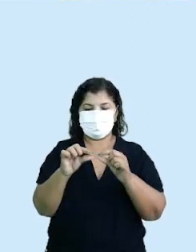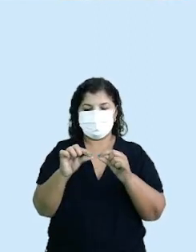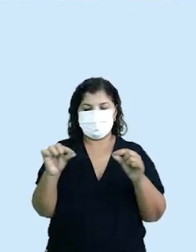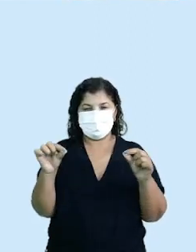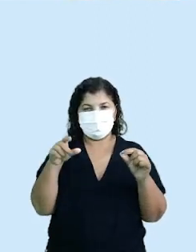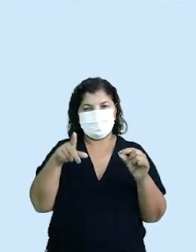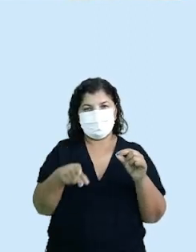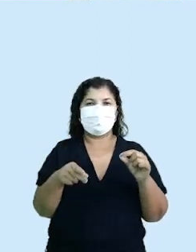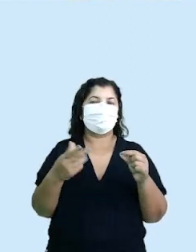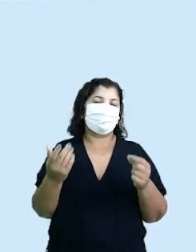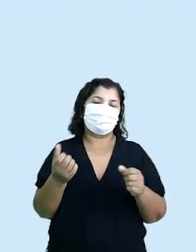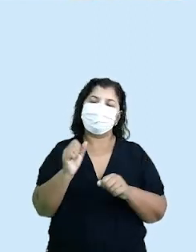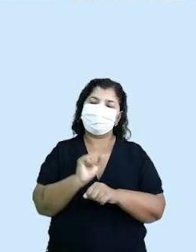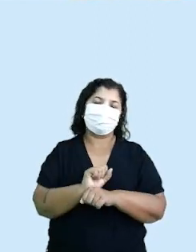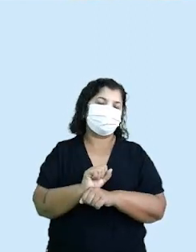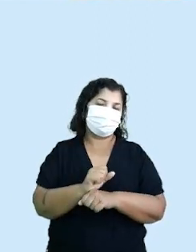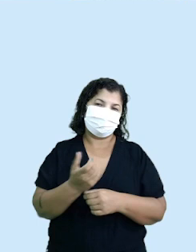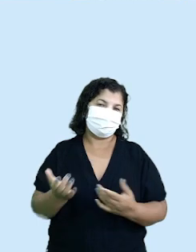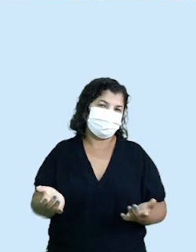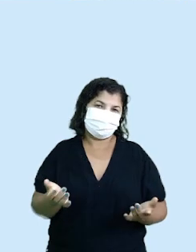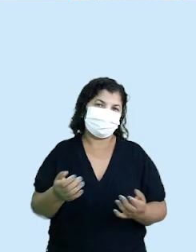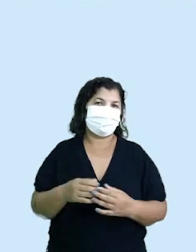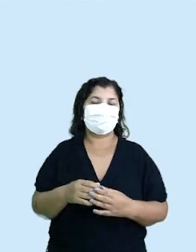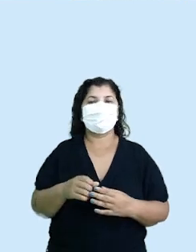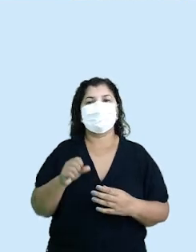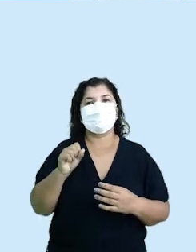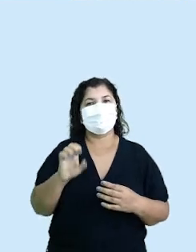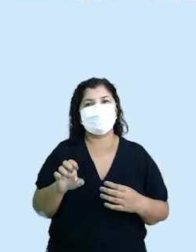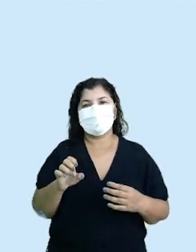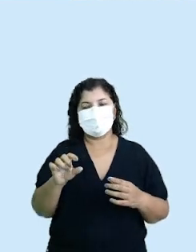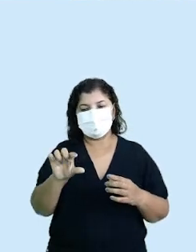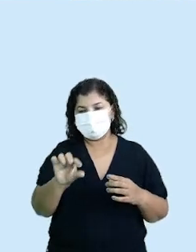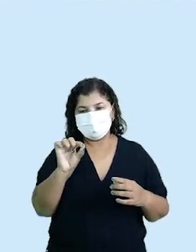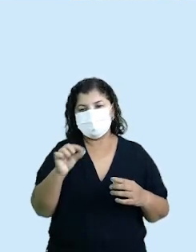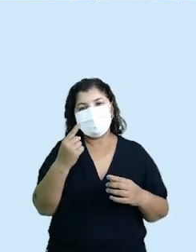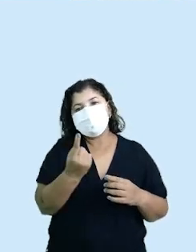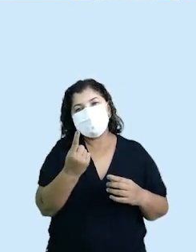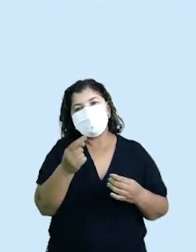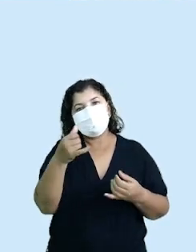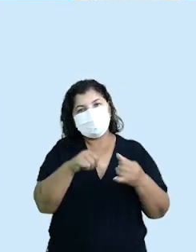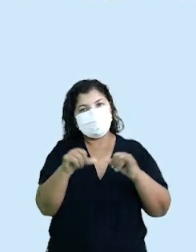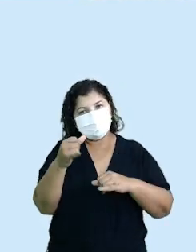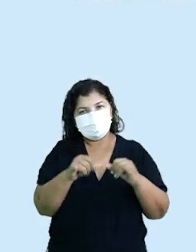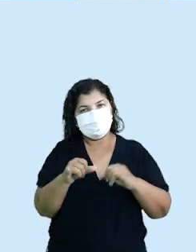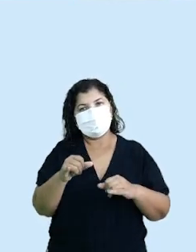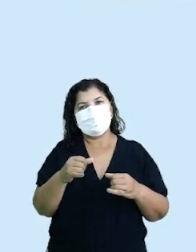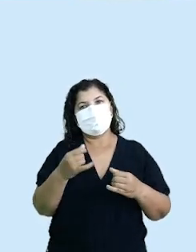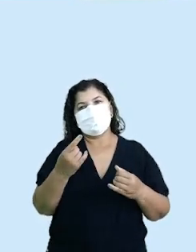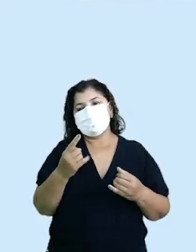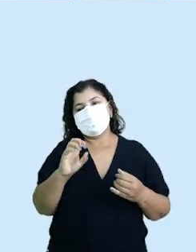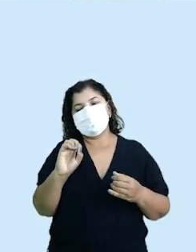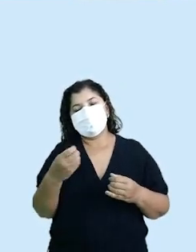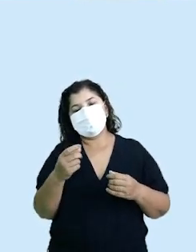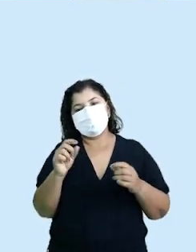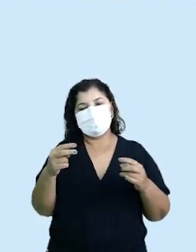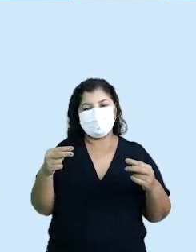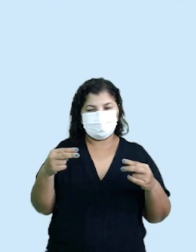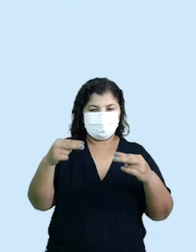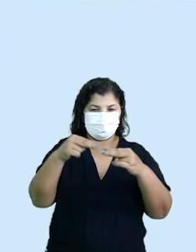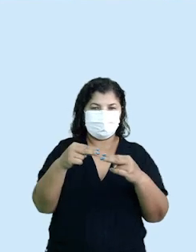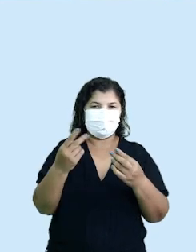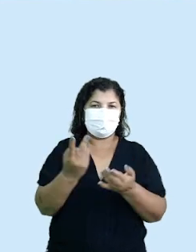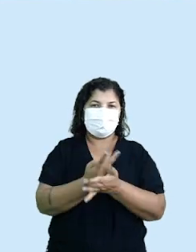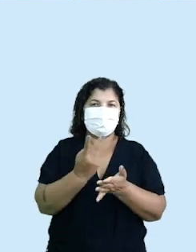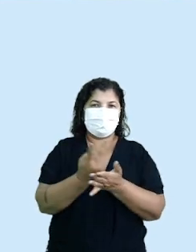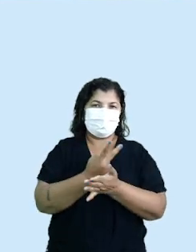processo para. Se eu tirar uma das soluções ou a solução que tiver aqui for errada ou a quantidade